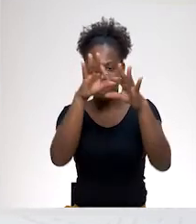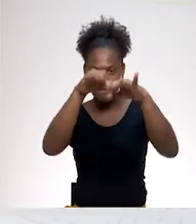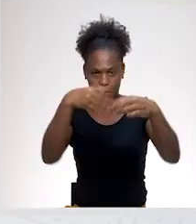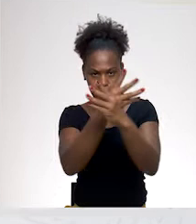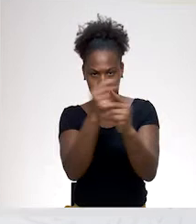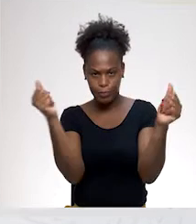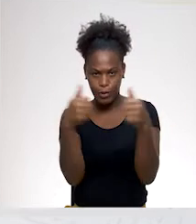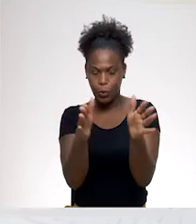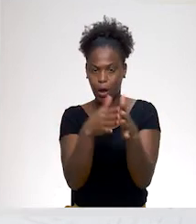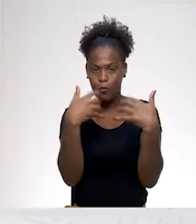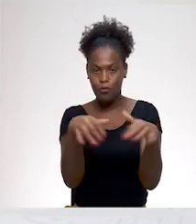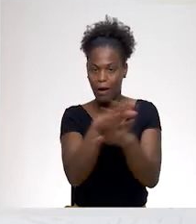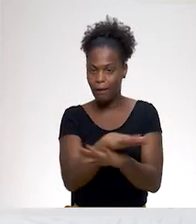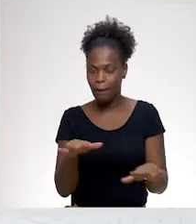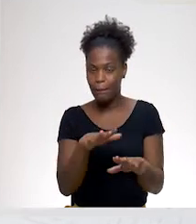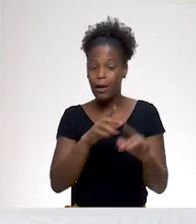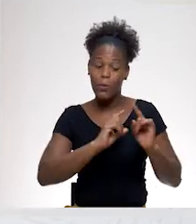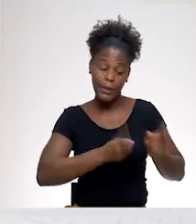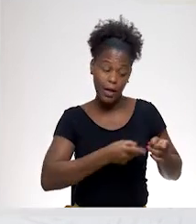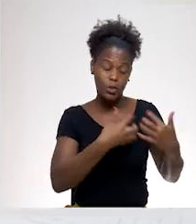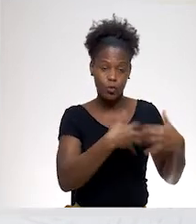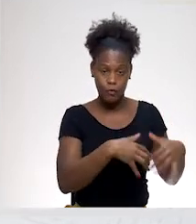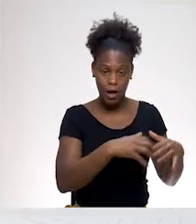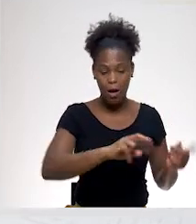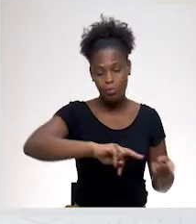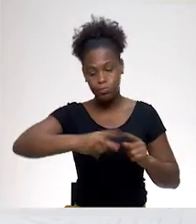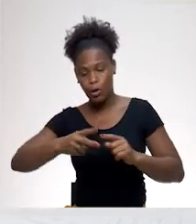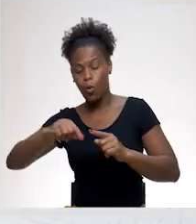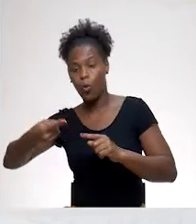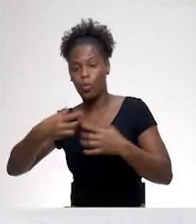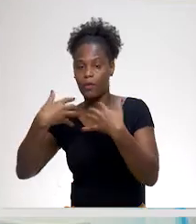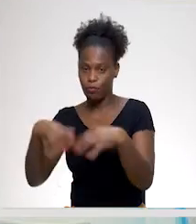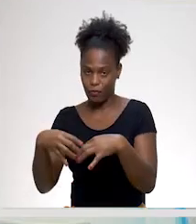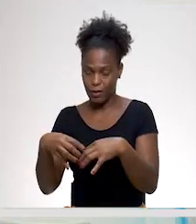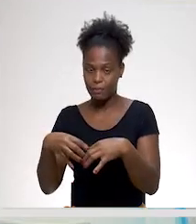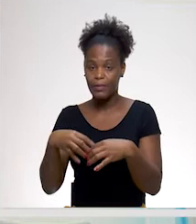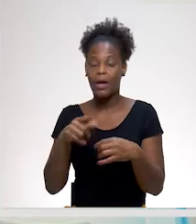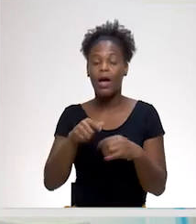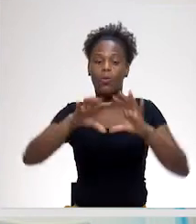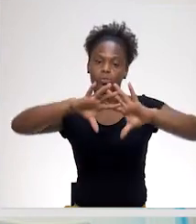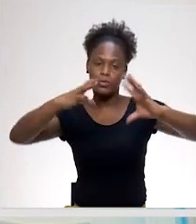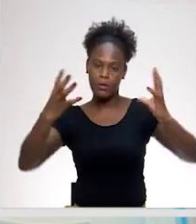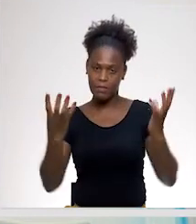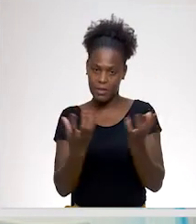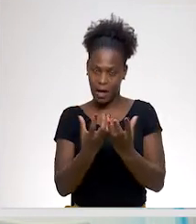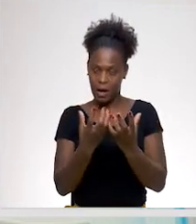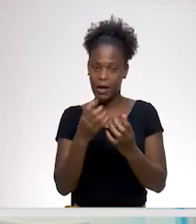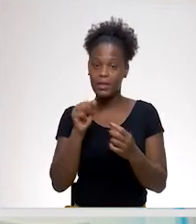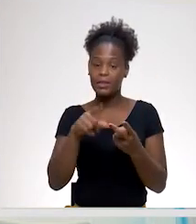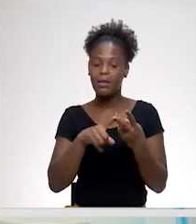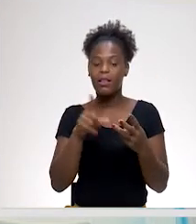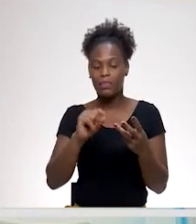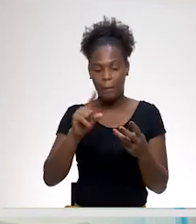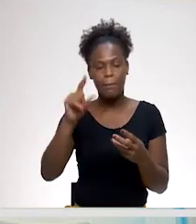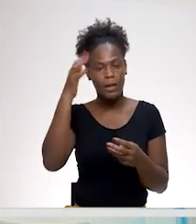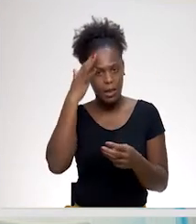dissipação total da dúvida. Parte de uma dúvida a outra dúvida. É universal,